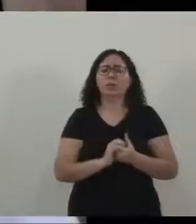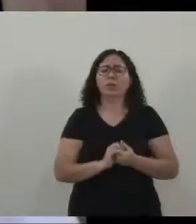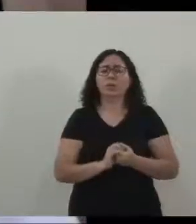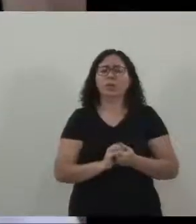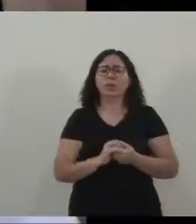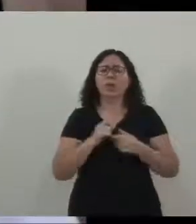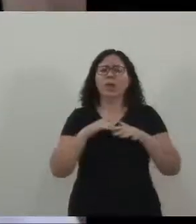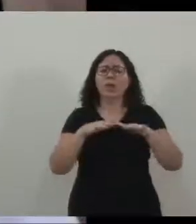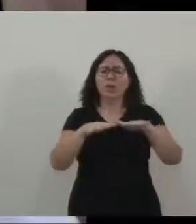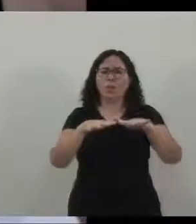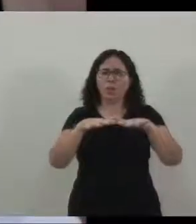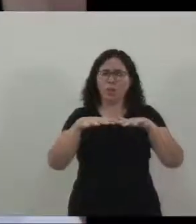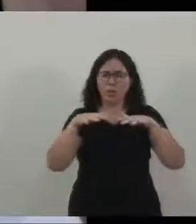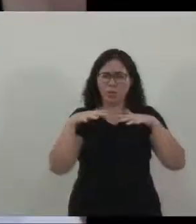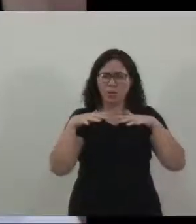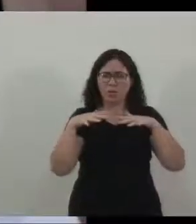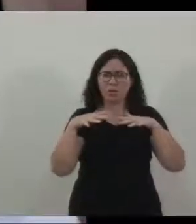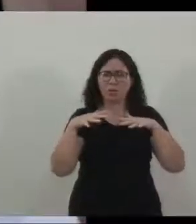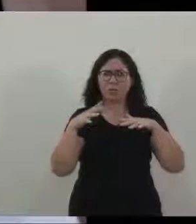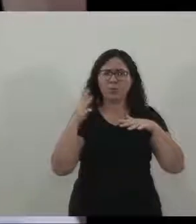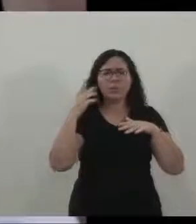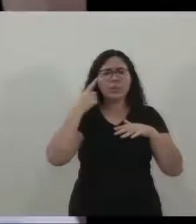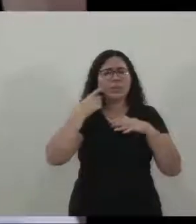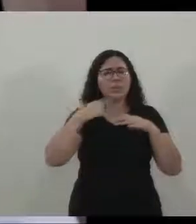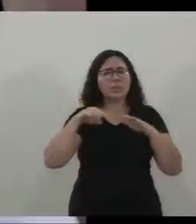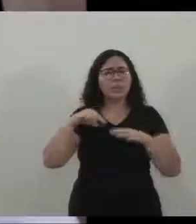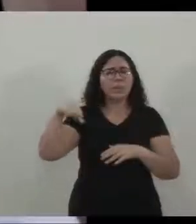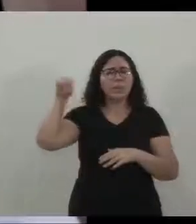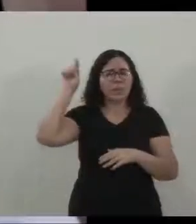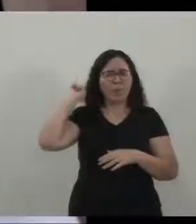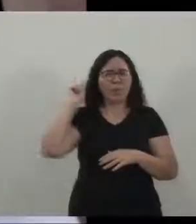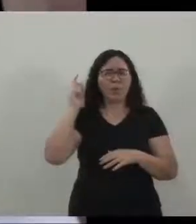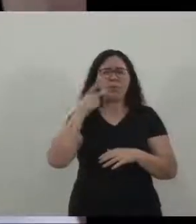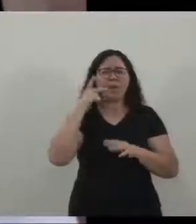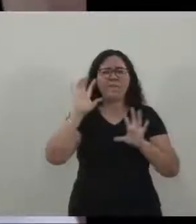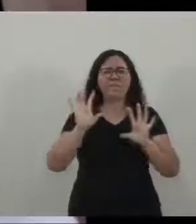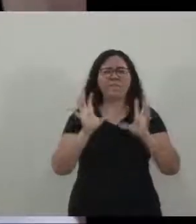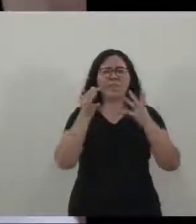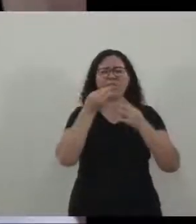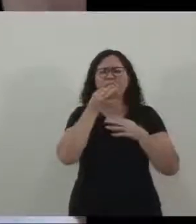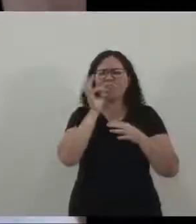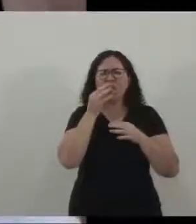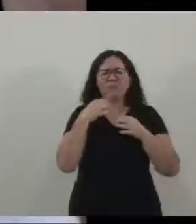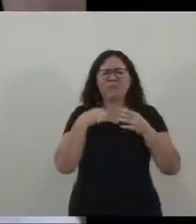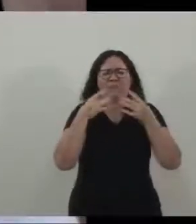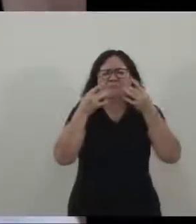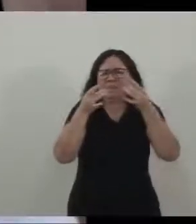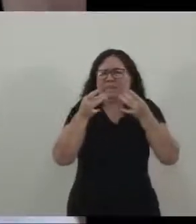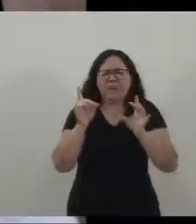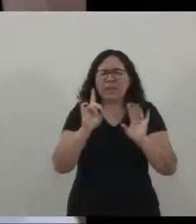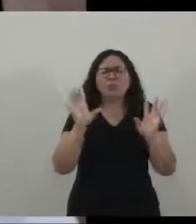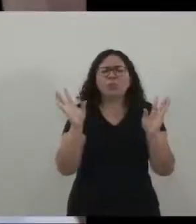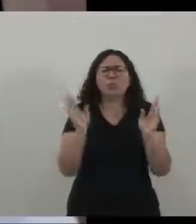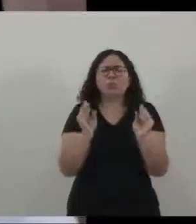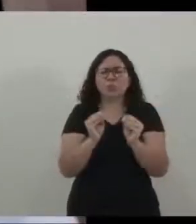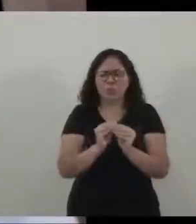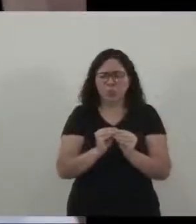ou audiência que a gente teve na semana passada sobre a festa da uva. Não vou entrar em detalhes, só